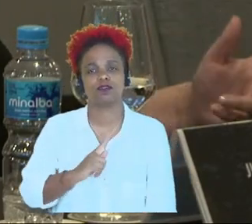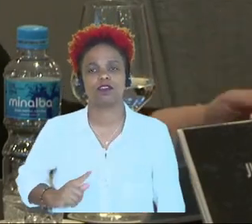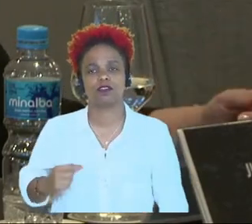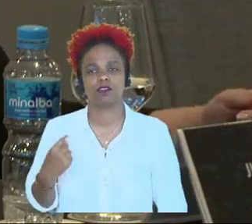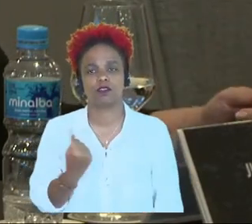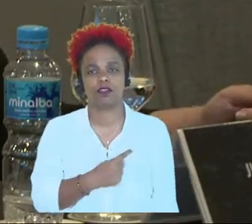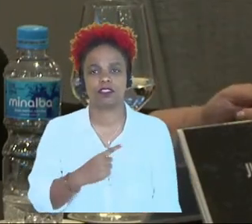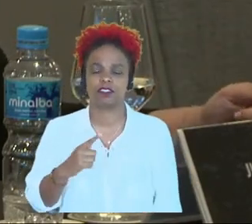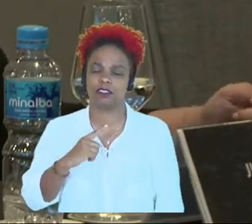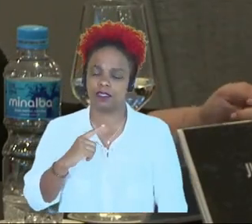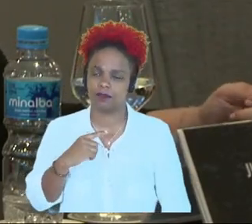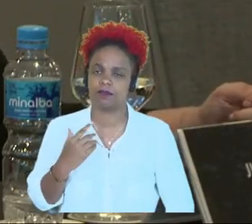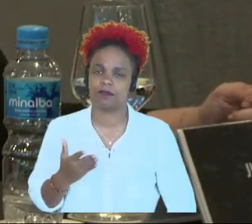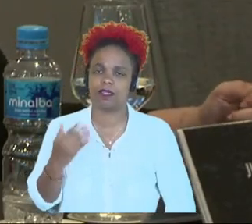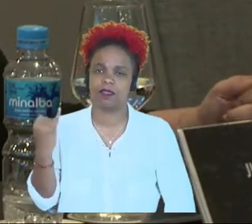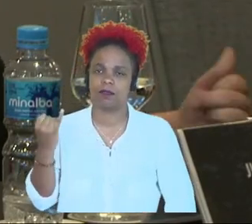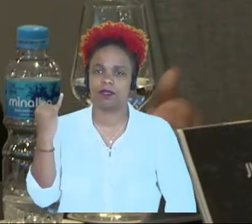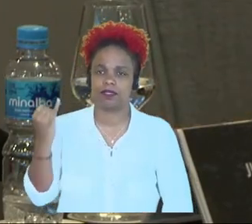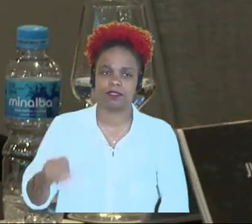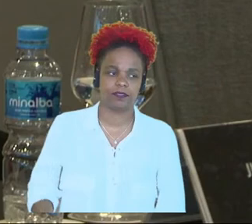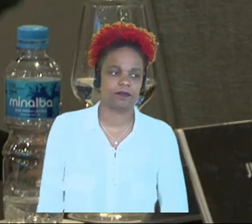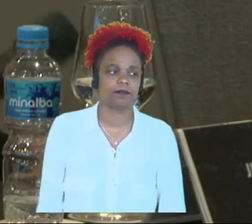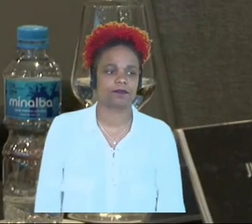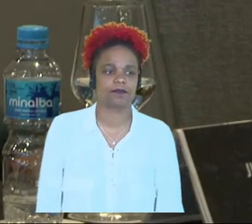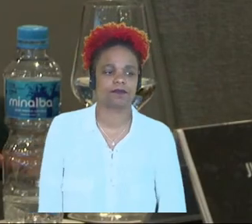tem essa cobrança, né, que é muito importante.